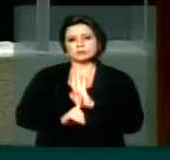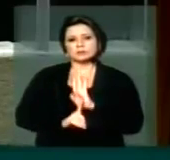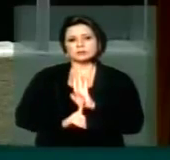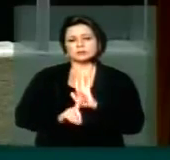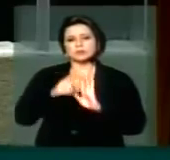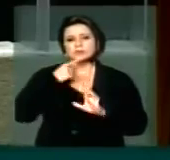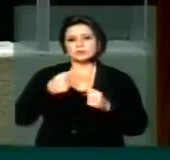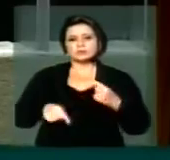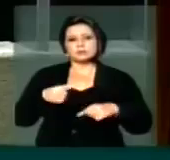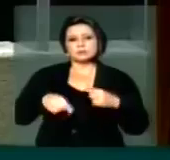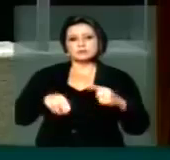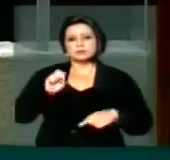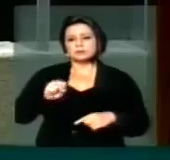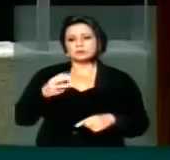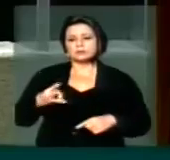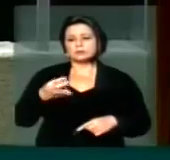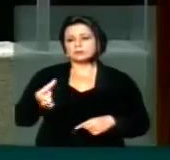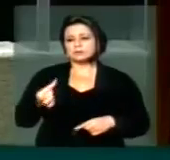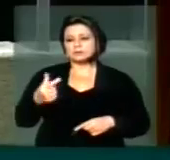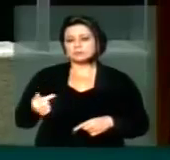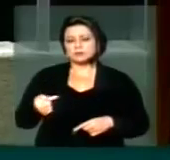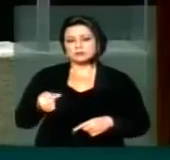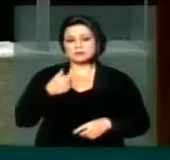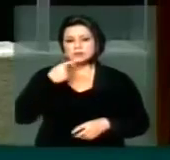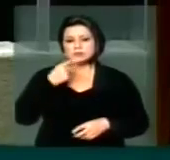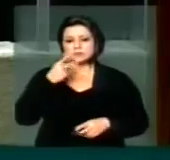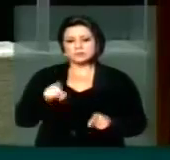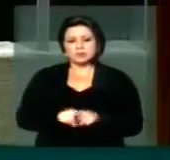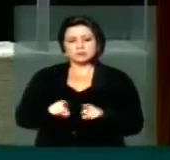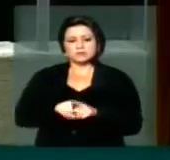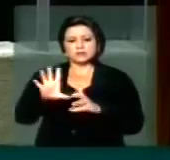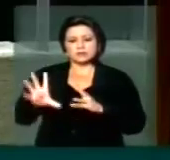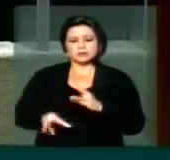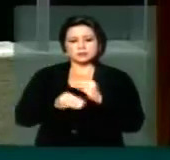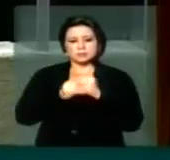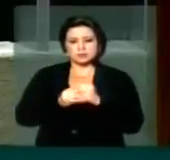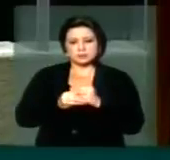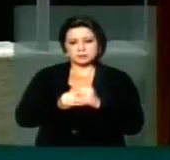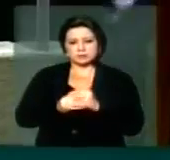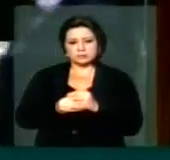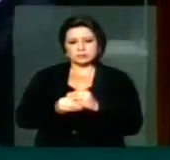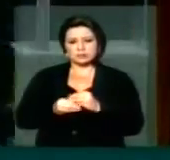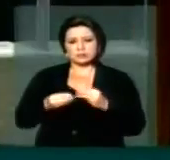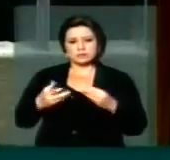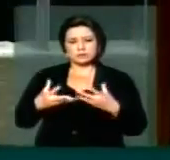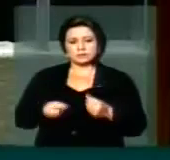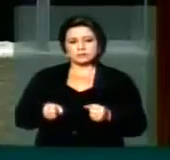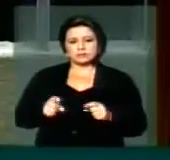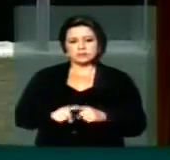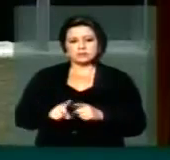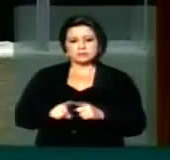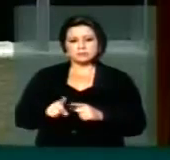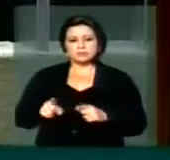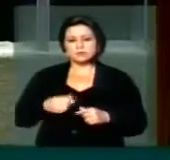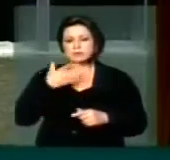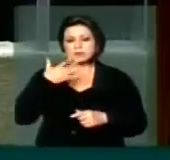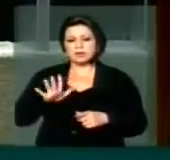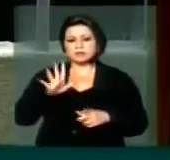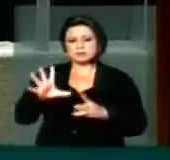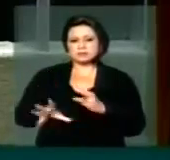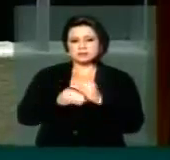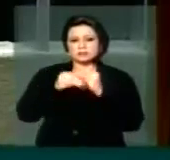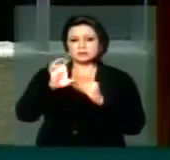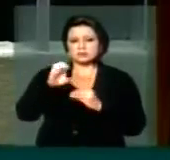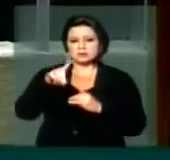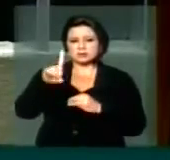sendo discutido, 8367, que é o que trata das emendas. Ou seja, nós vamos abrir mão das emendas.